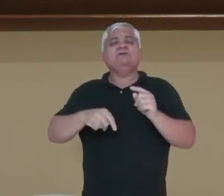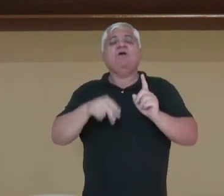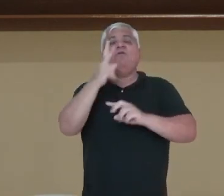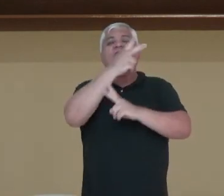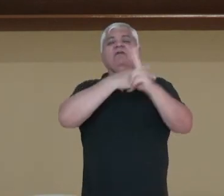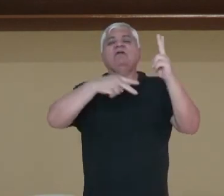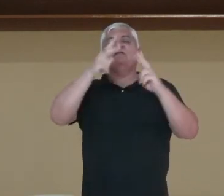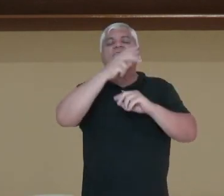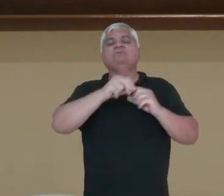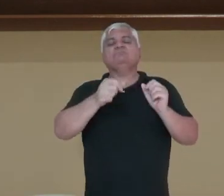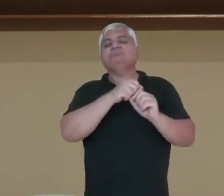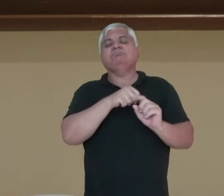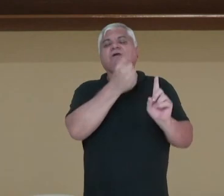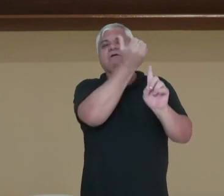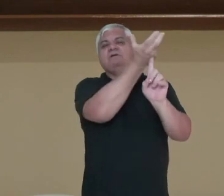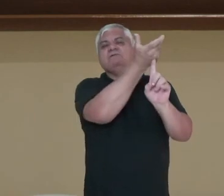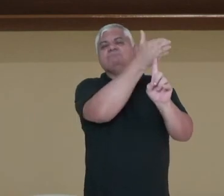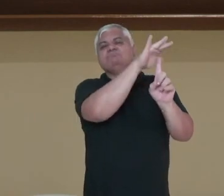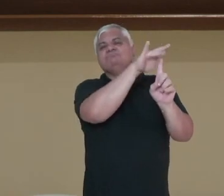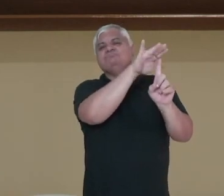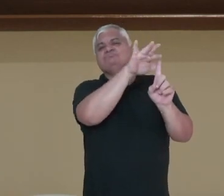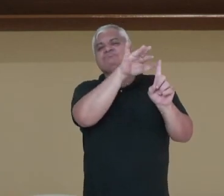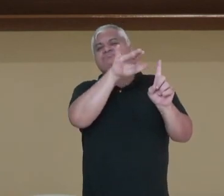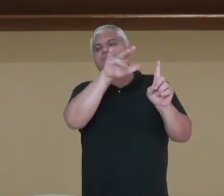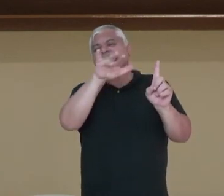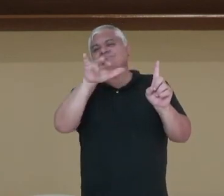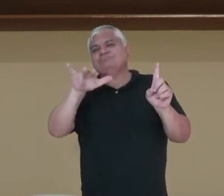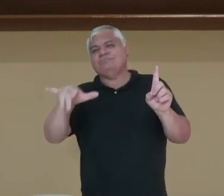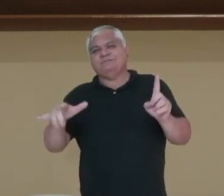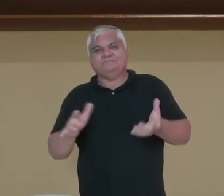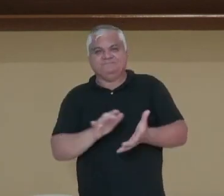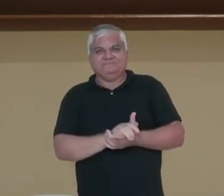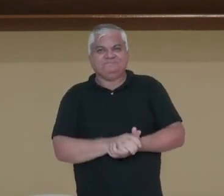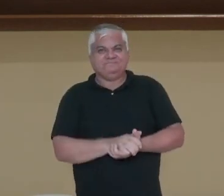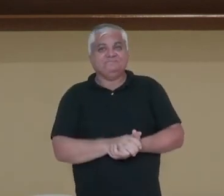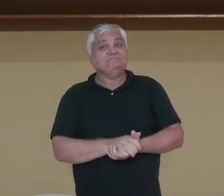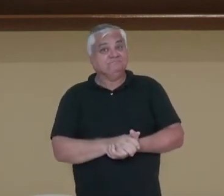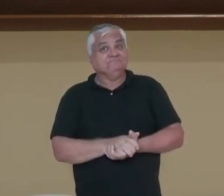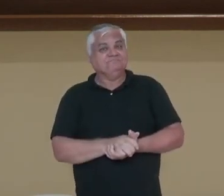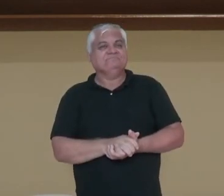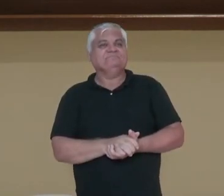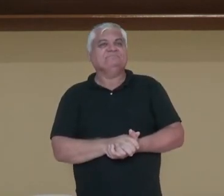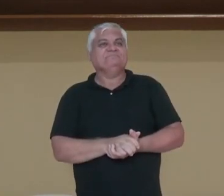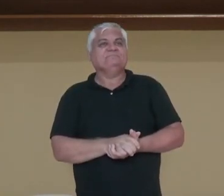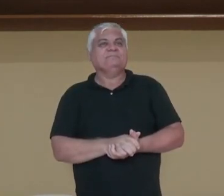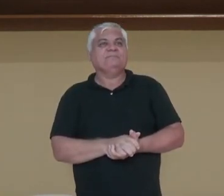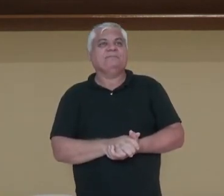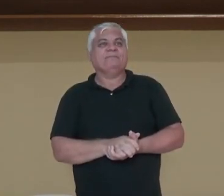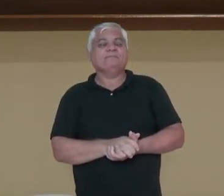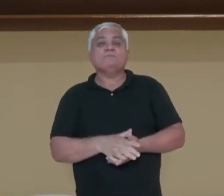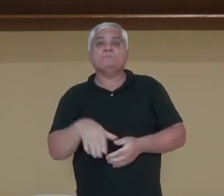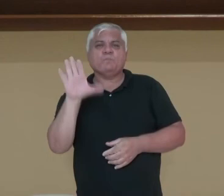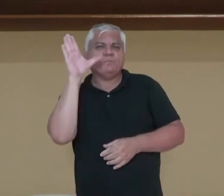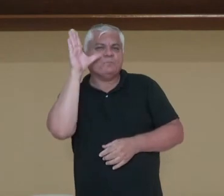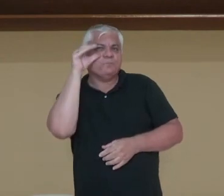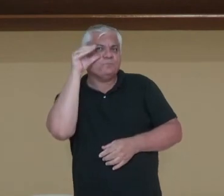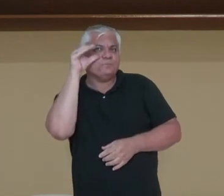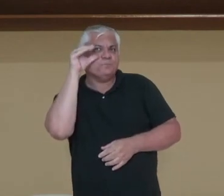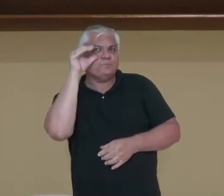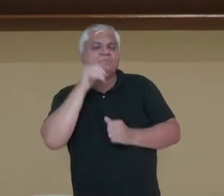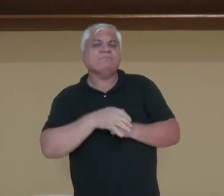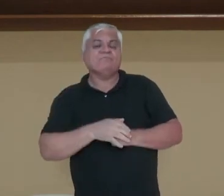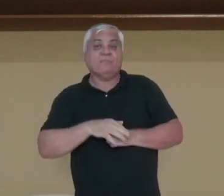vento e assim encontrar ali a planta, ok? A parte feminina, né? Uma curiosidade, então,